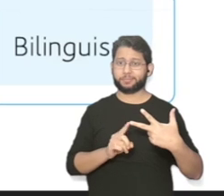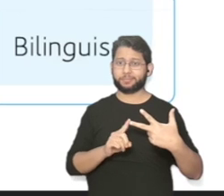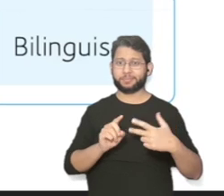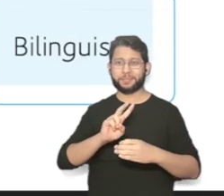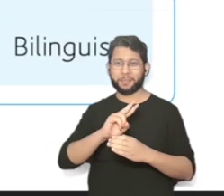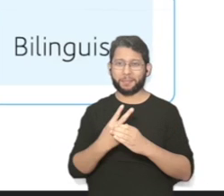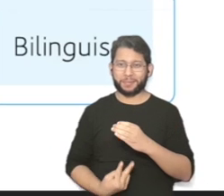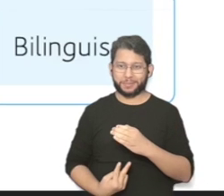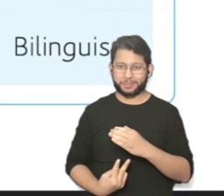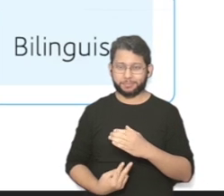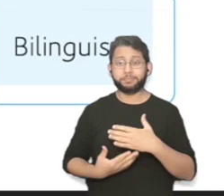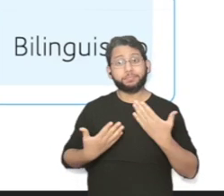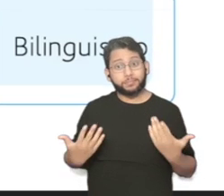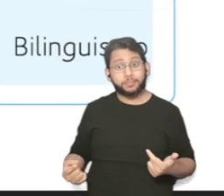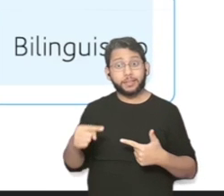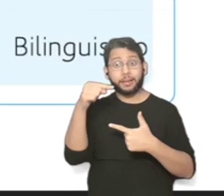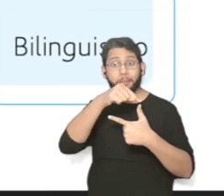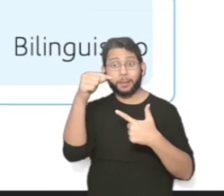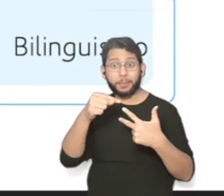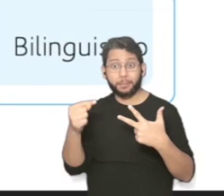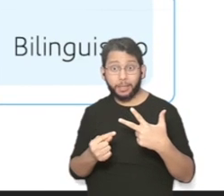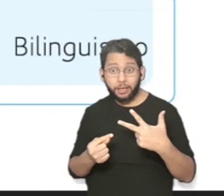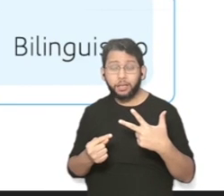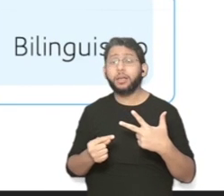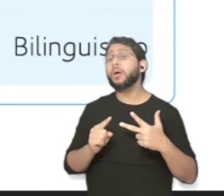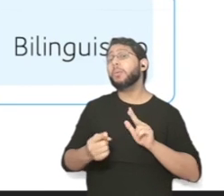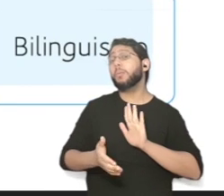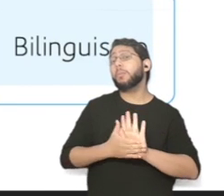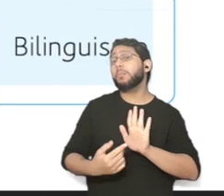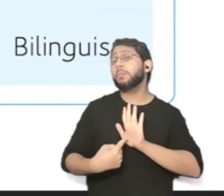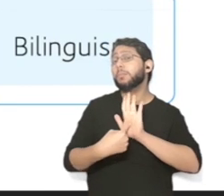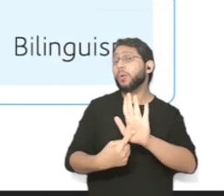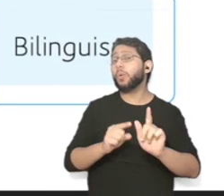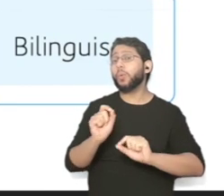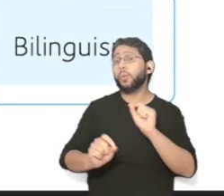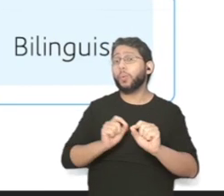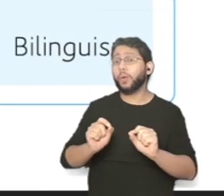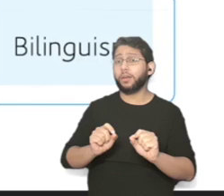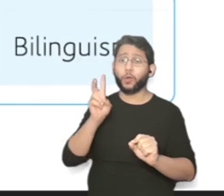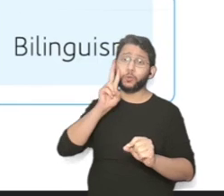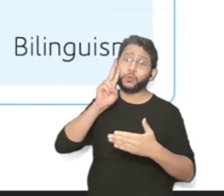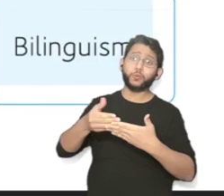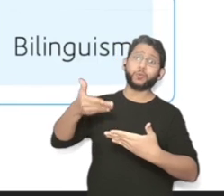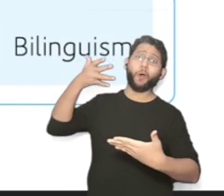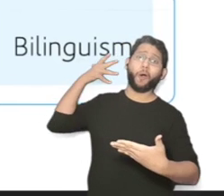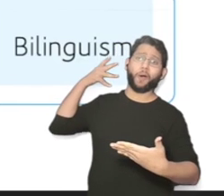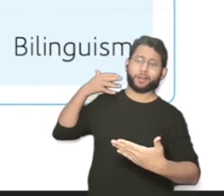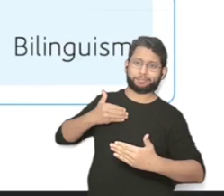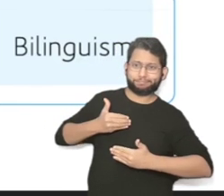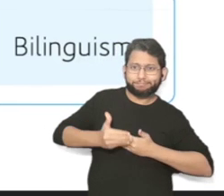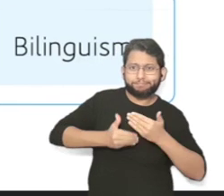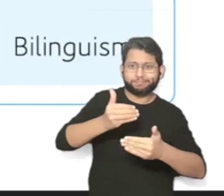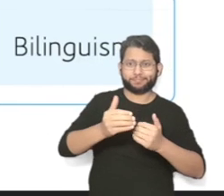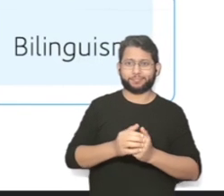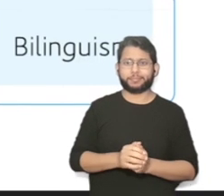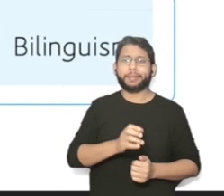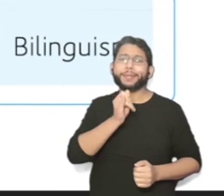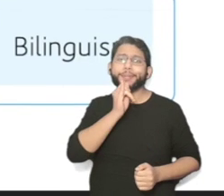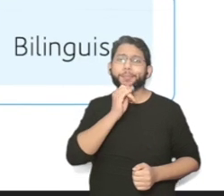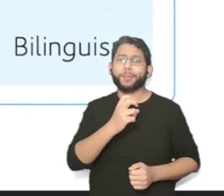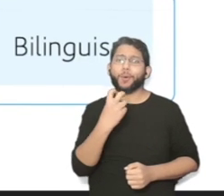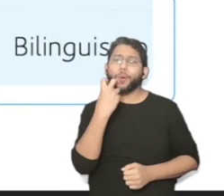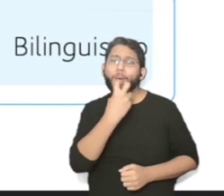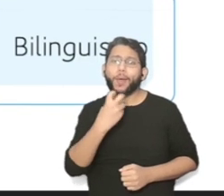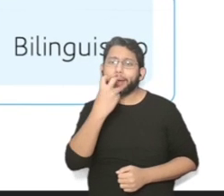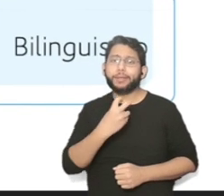bilinguismo. E, na verdade, essas três principais abordagens remetem, então, a um percurso histórico, sendo o oralismo